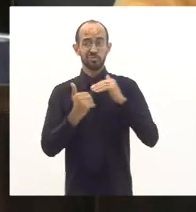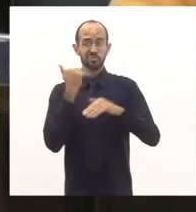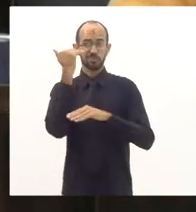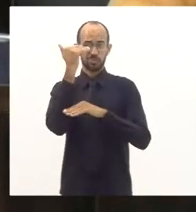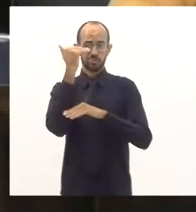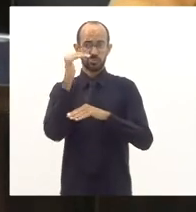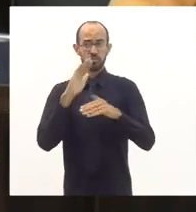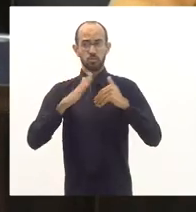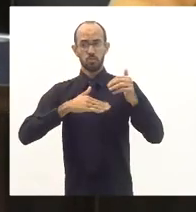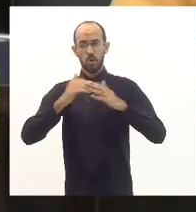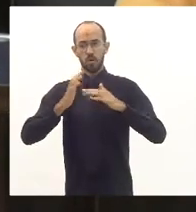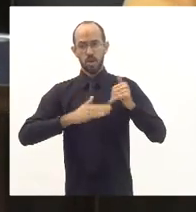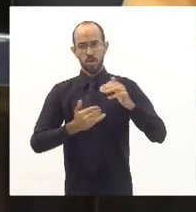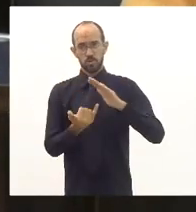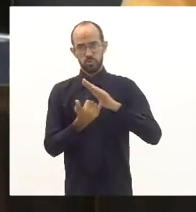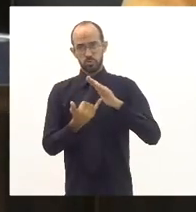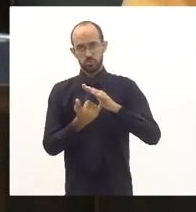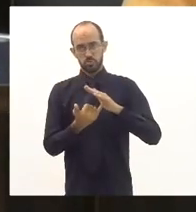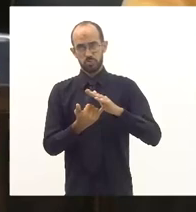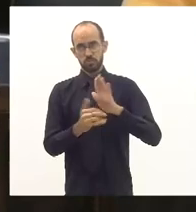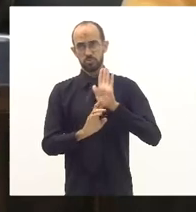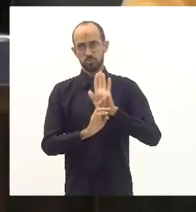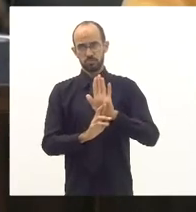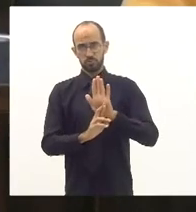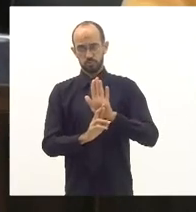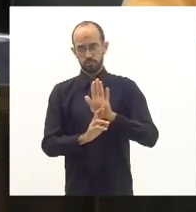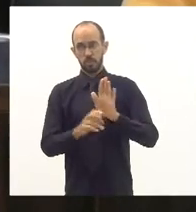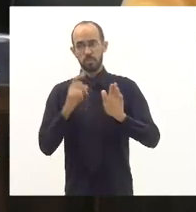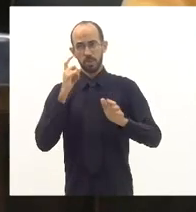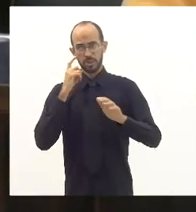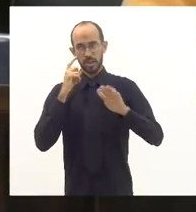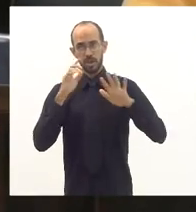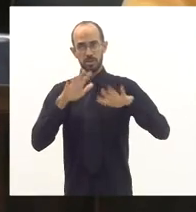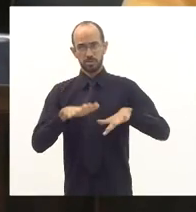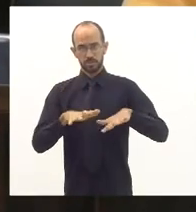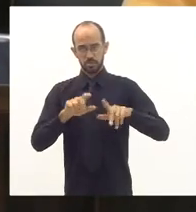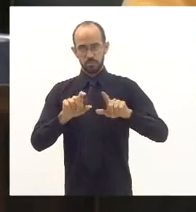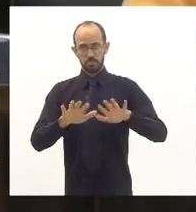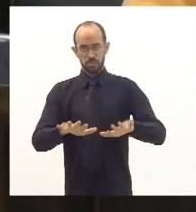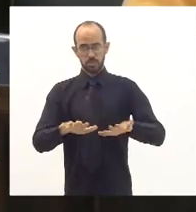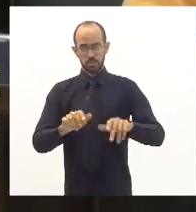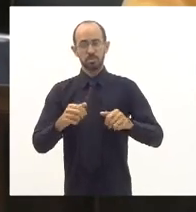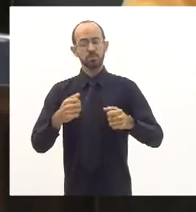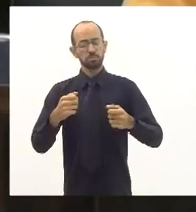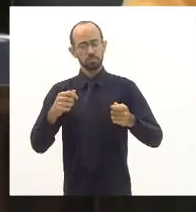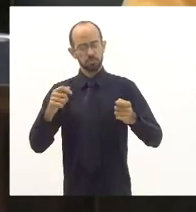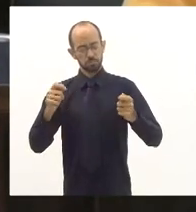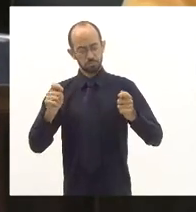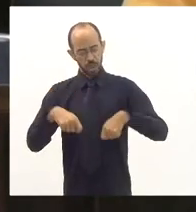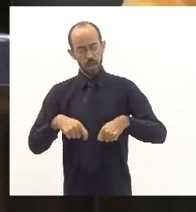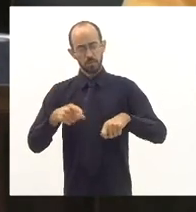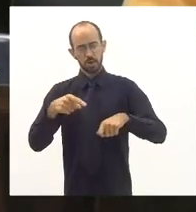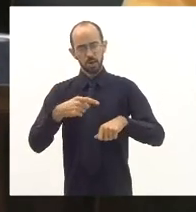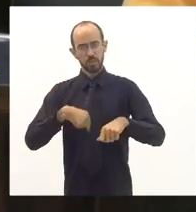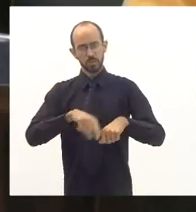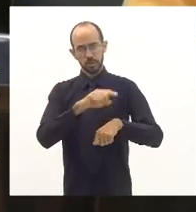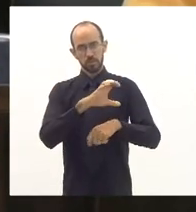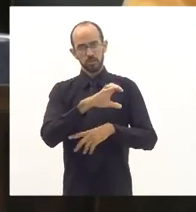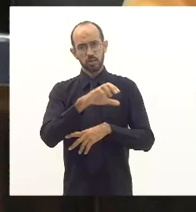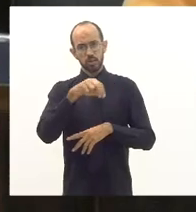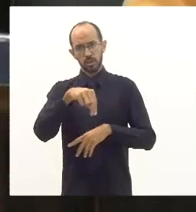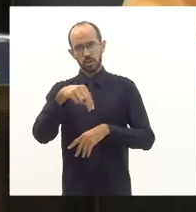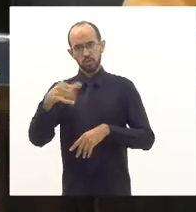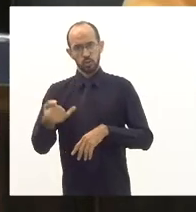qualquer entidade representativa que pensar dessa maneira pode e deve recorrer ao Conselho Nacional.